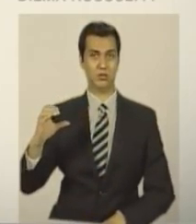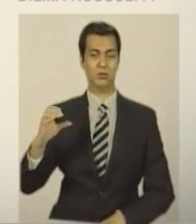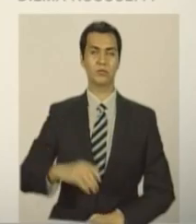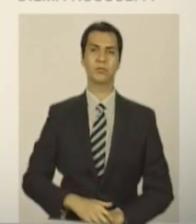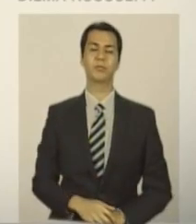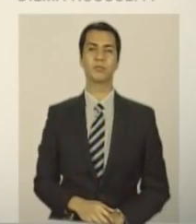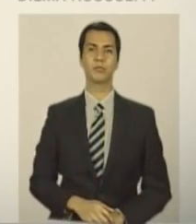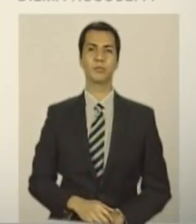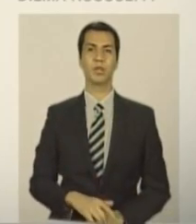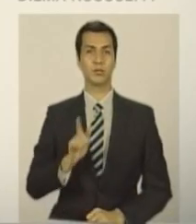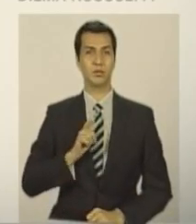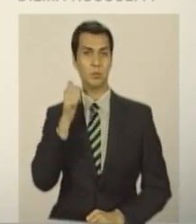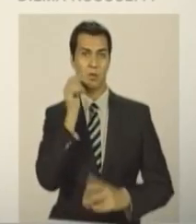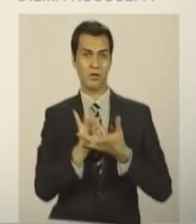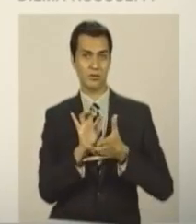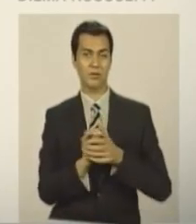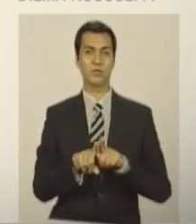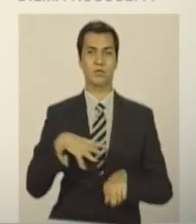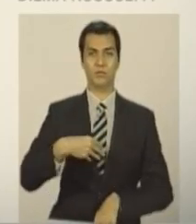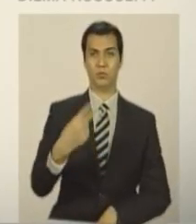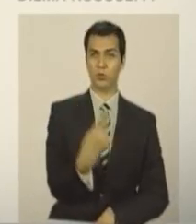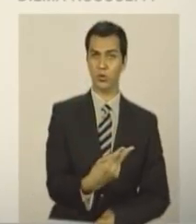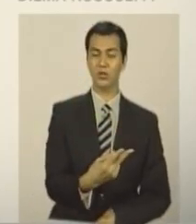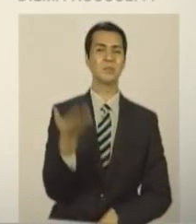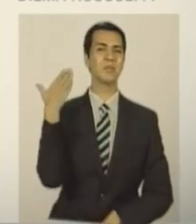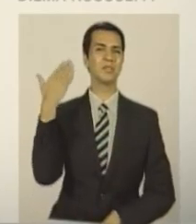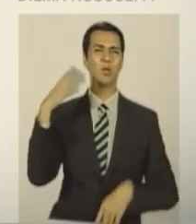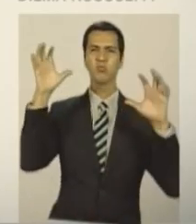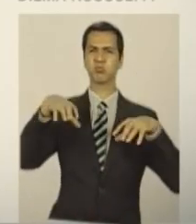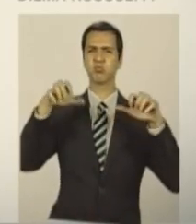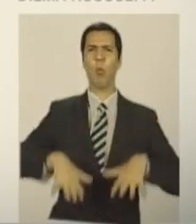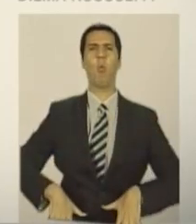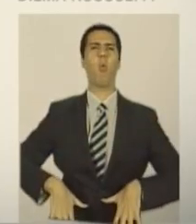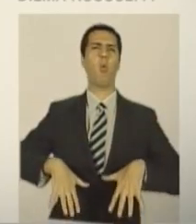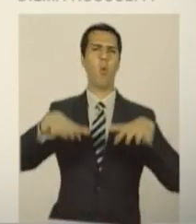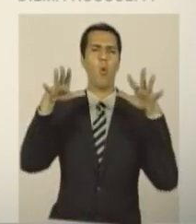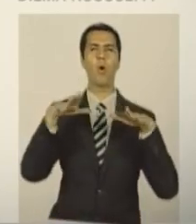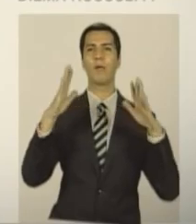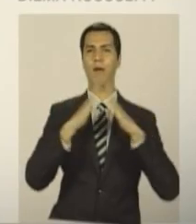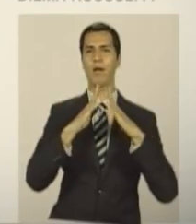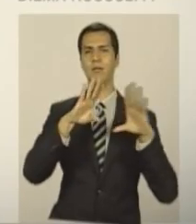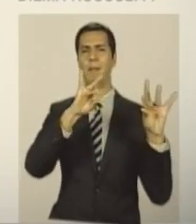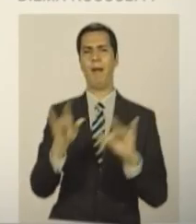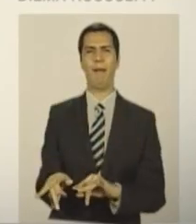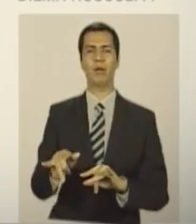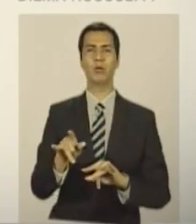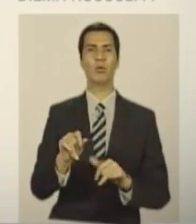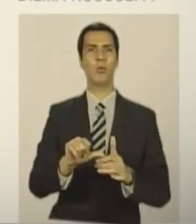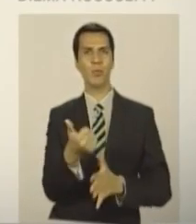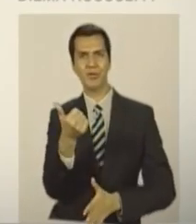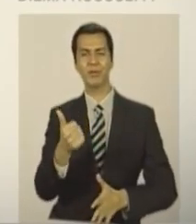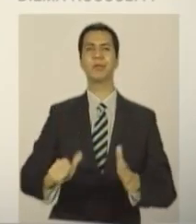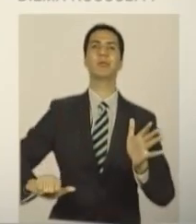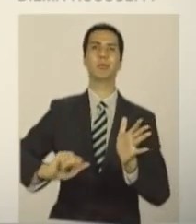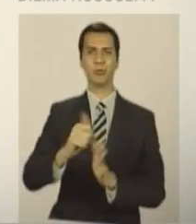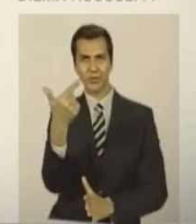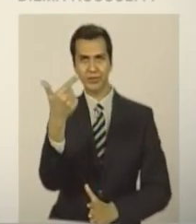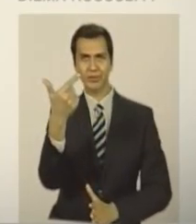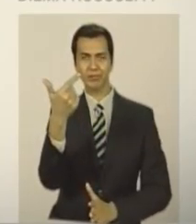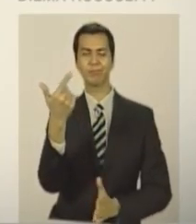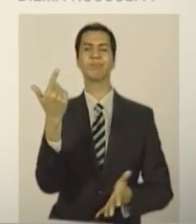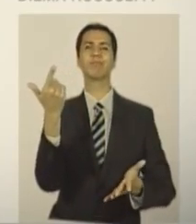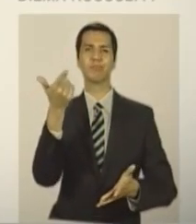casa onde morava por conta das enchentes, mas não foi só uma vez, foram duas vezes. Na última enchente perdeu tudo